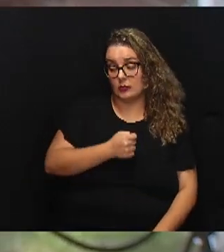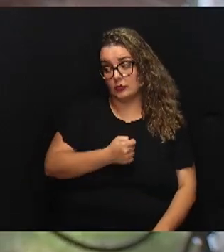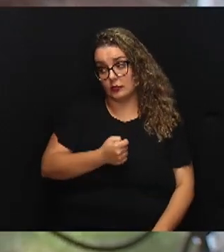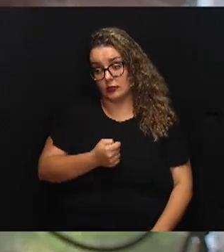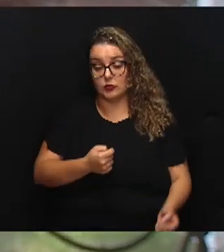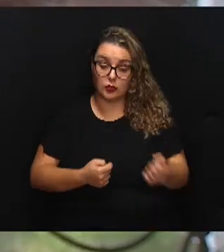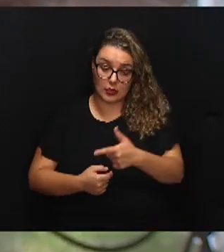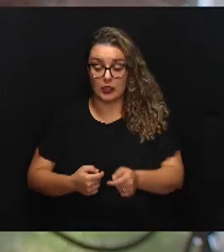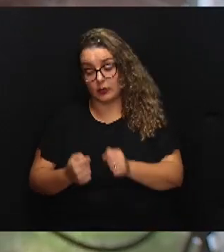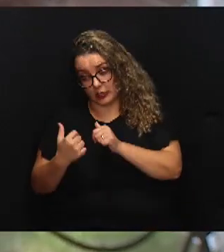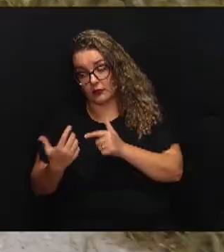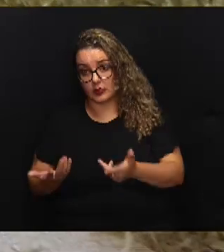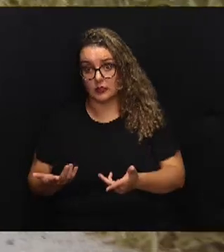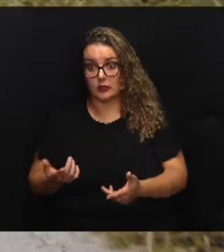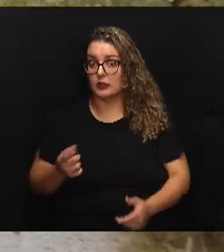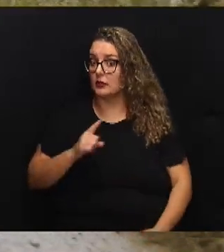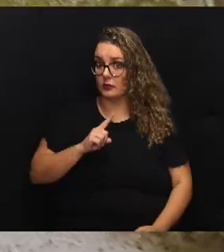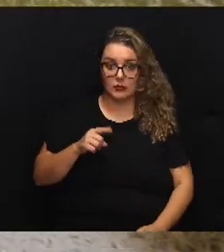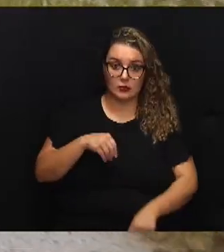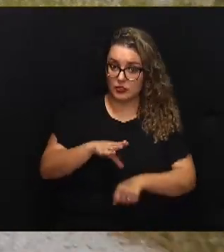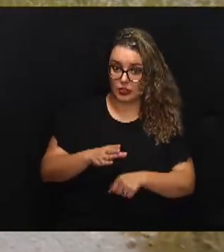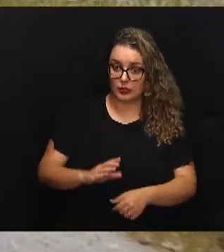a gente contraindica o atendimento.